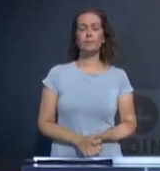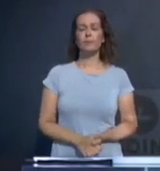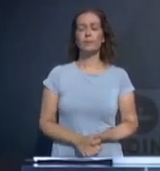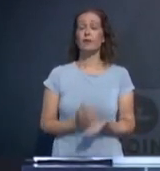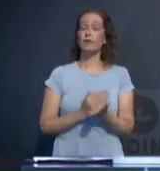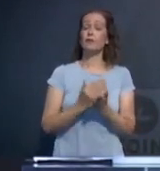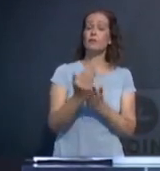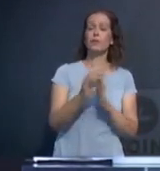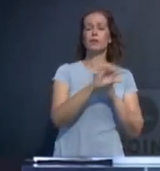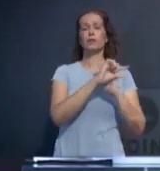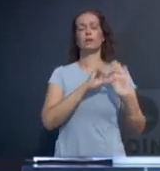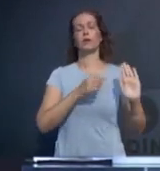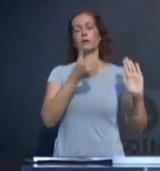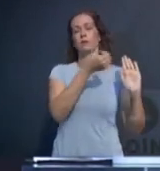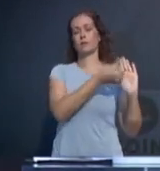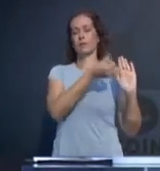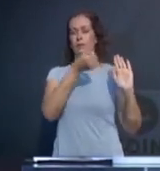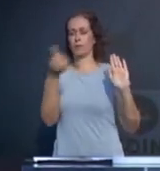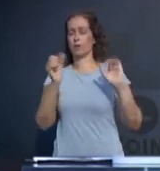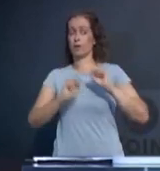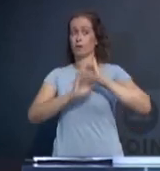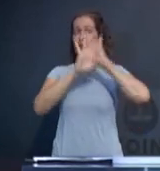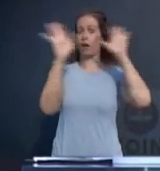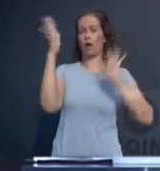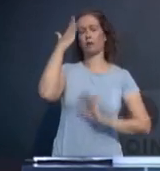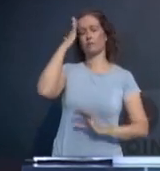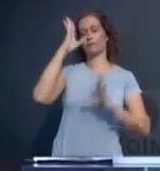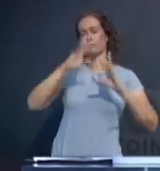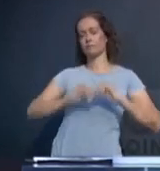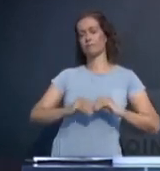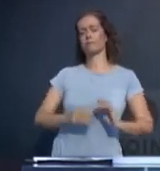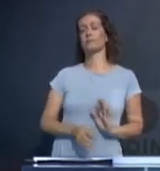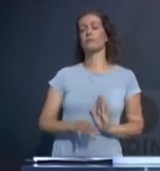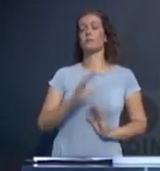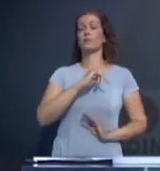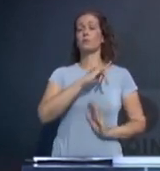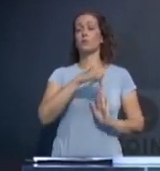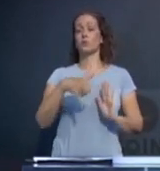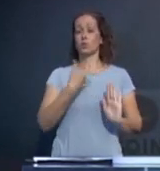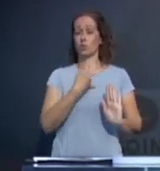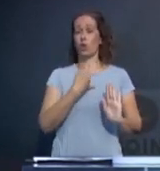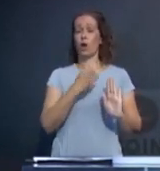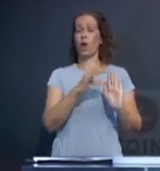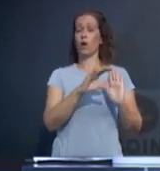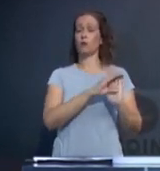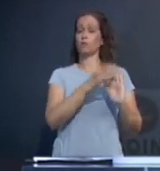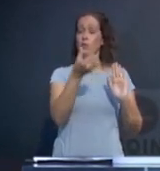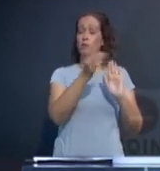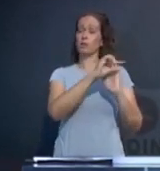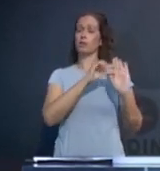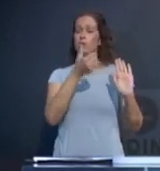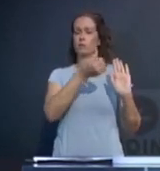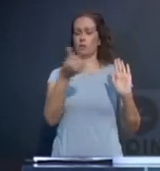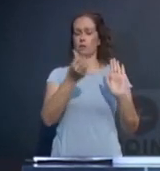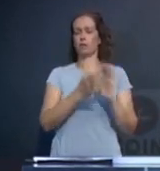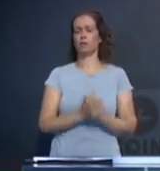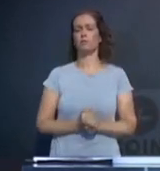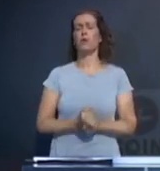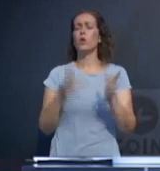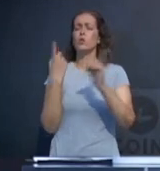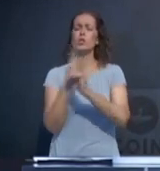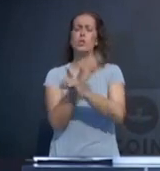Vamos começar pelo 66 para ficar claro para os irmãos. João 6, 66. À vista disso, muitos dos seus discípulos